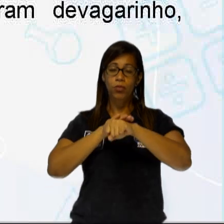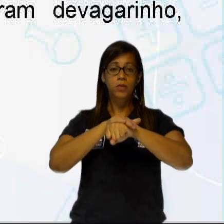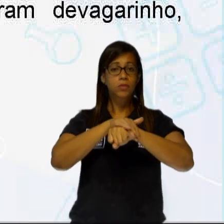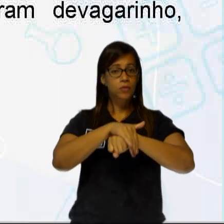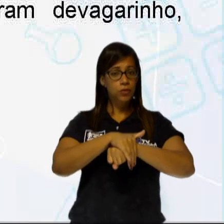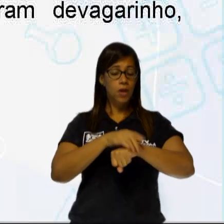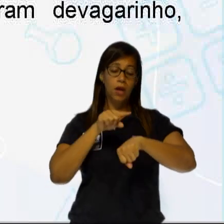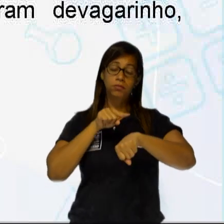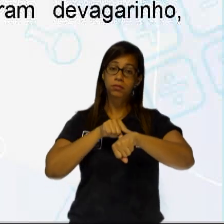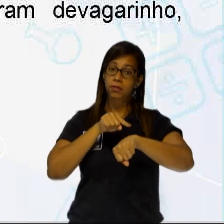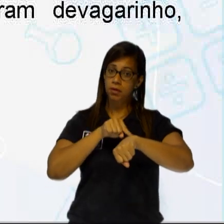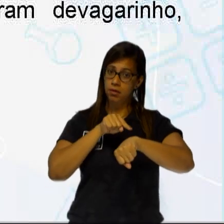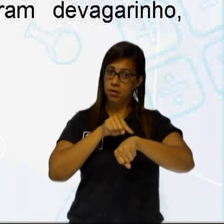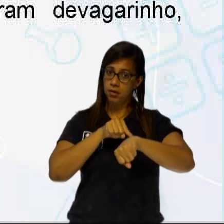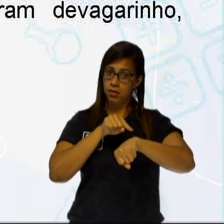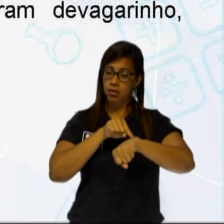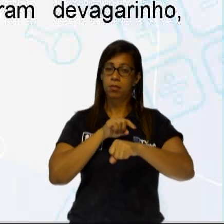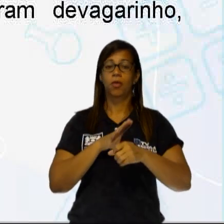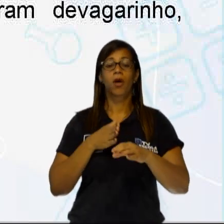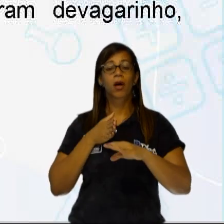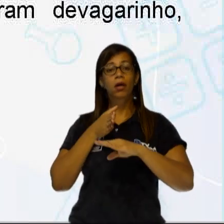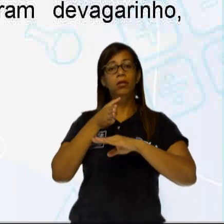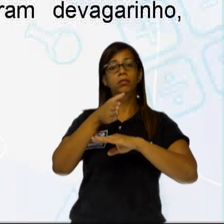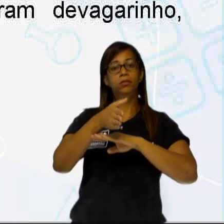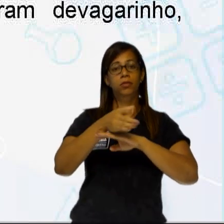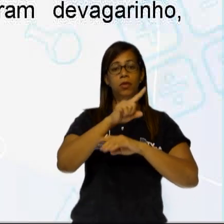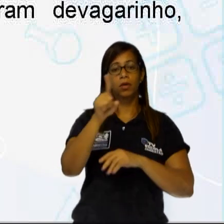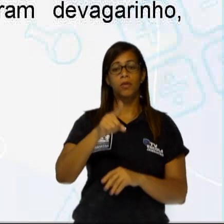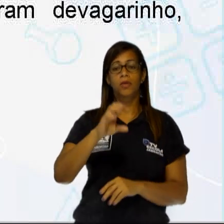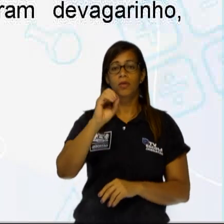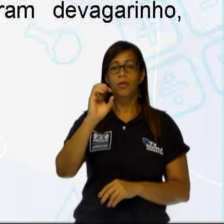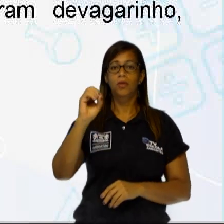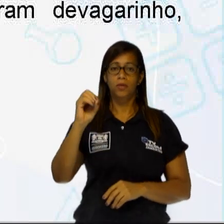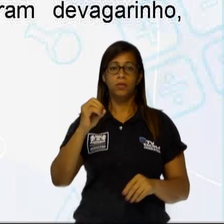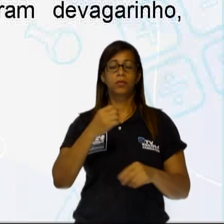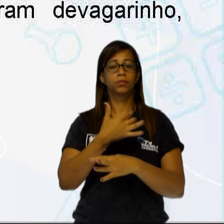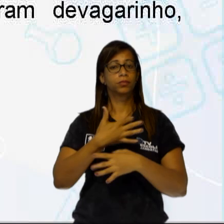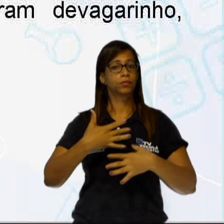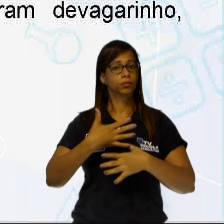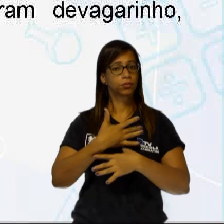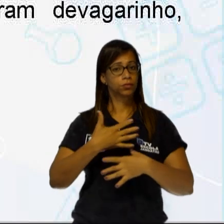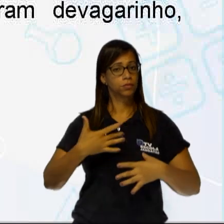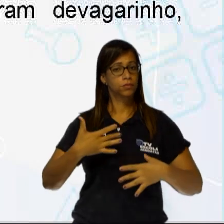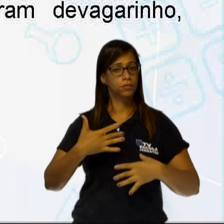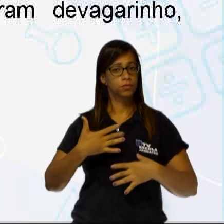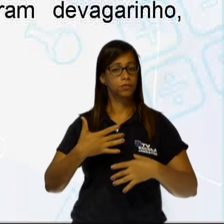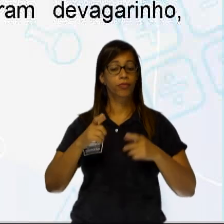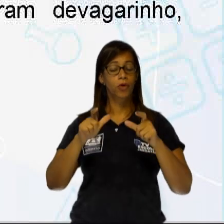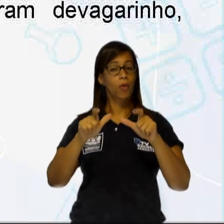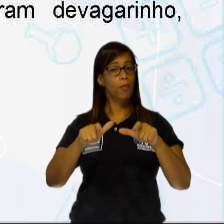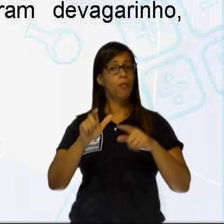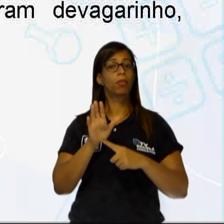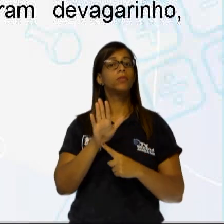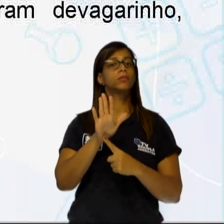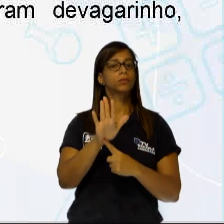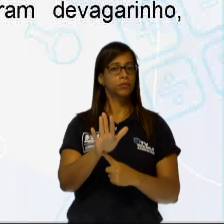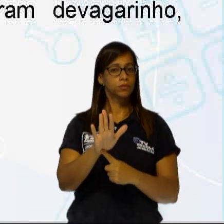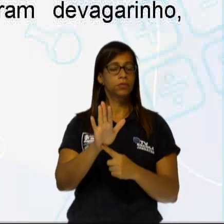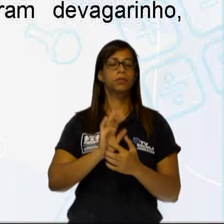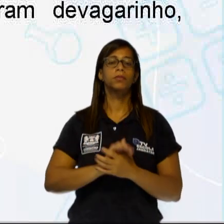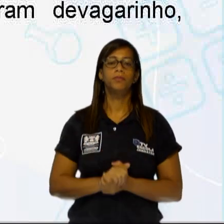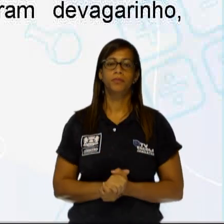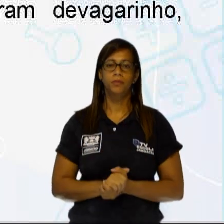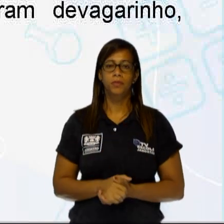noite demarca tempo, né? Esgueirou-se sozinho para dentro do jardim zoológico da cidade, indicando aí o lugar, ou seja, o espaço da